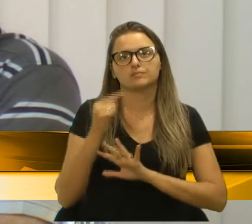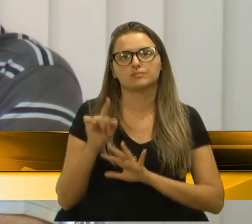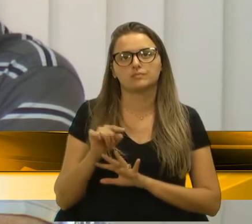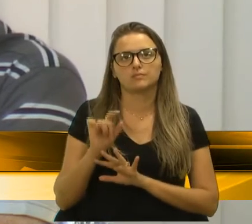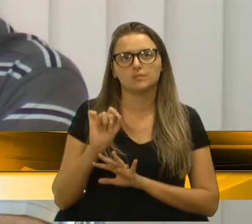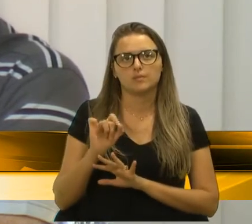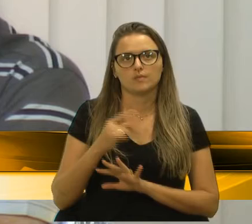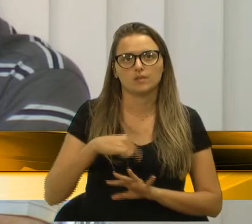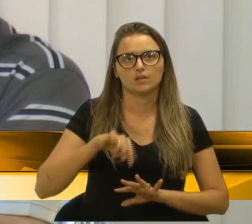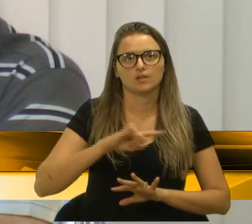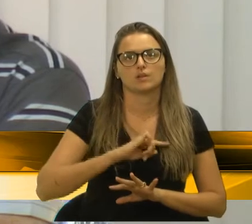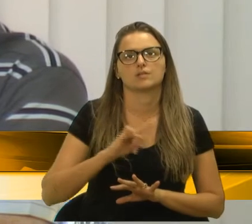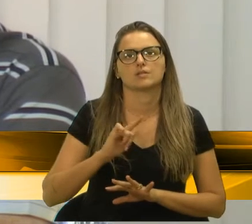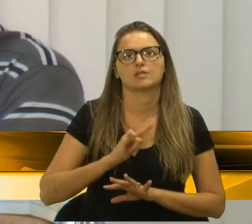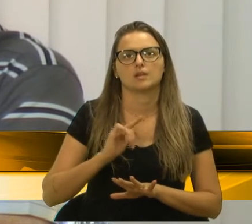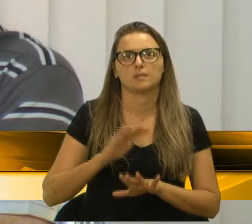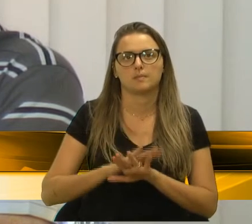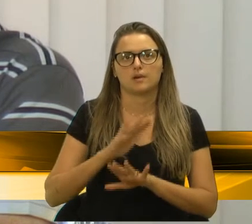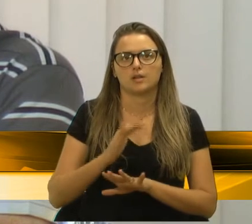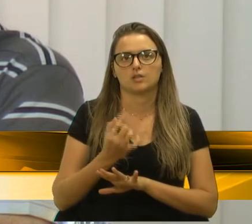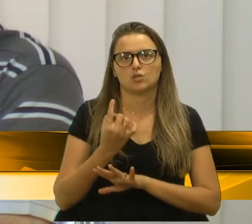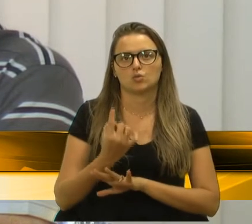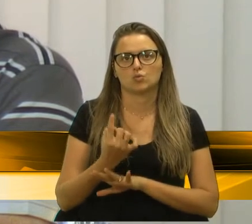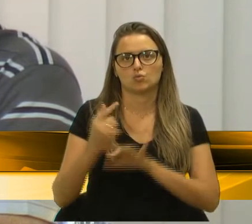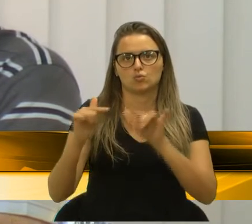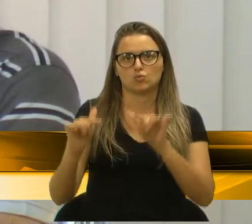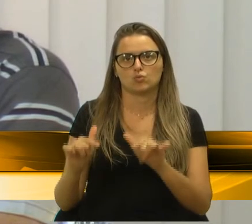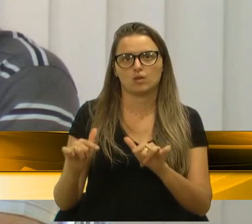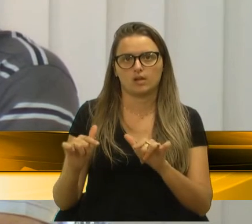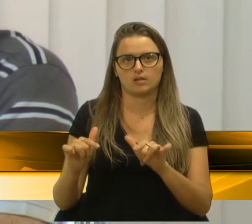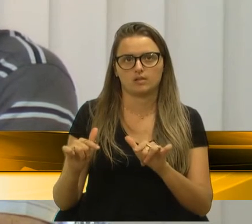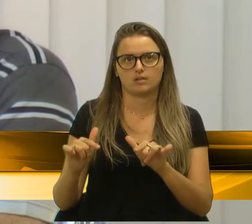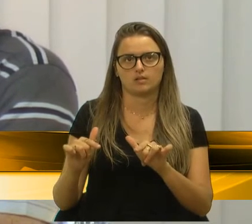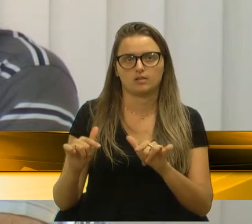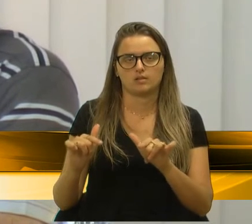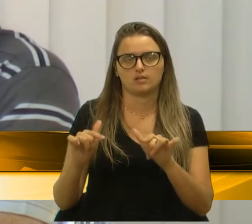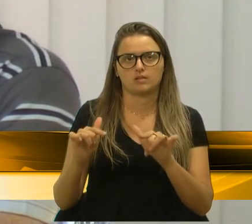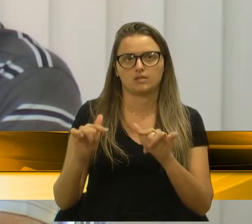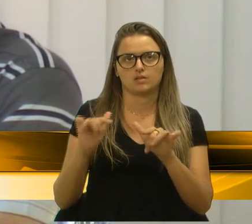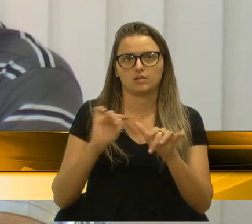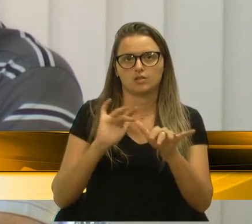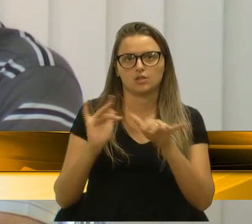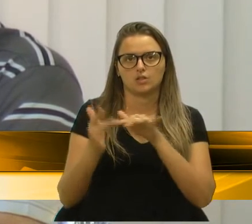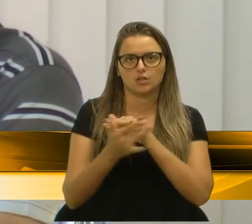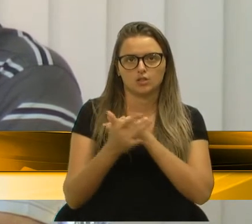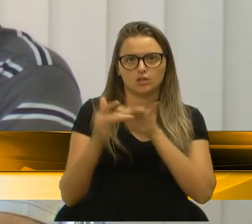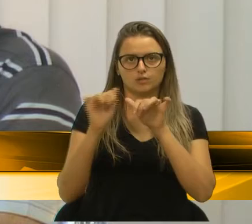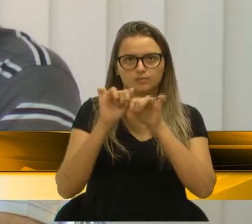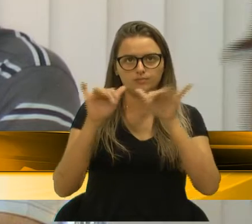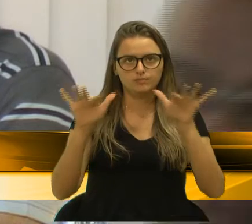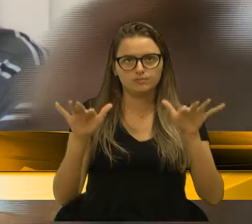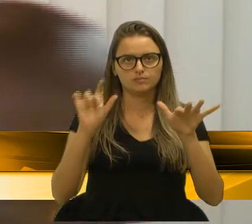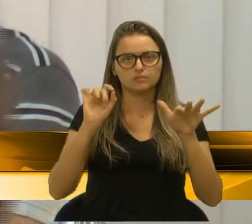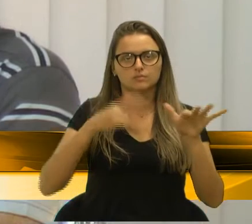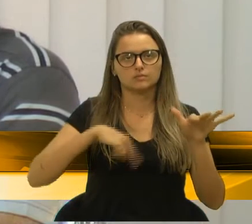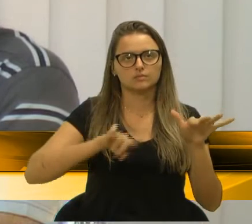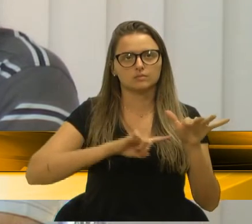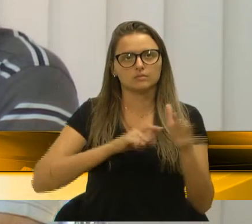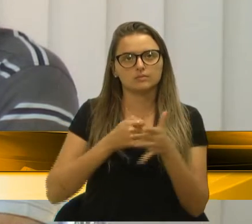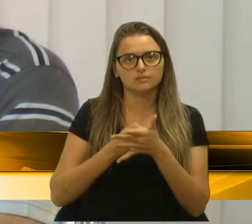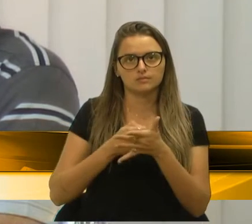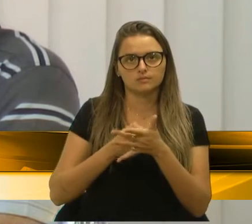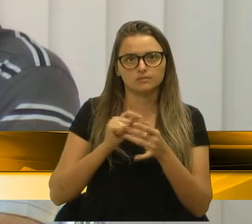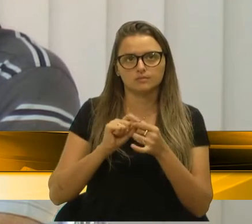gente tenha mais de um acesso às mídias. O que a gente vai tentar fazer é